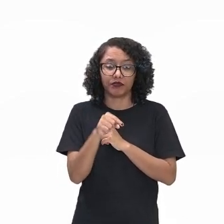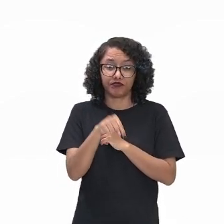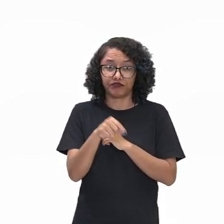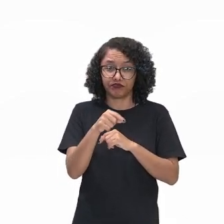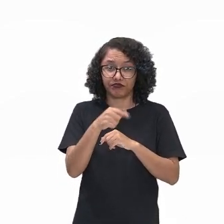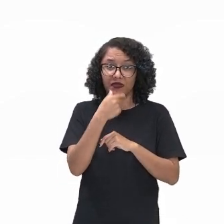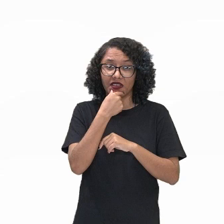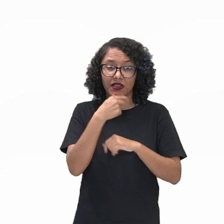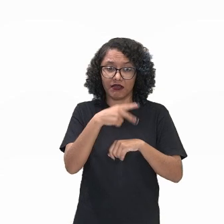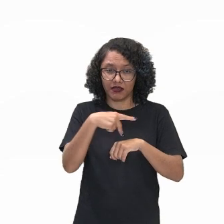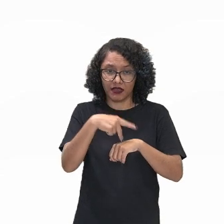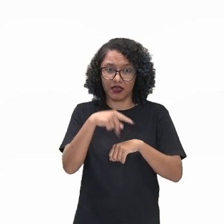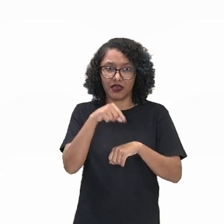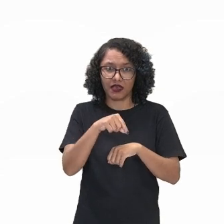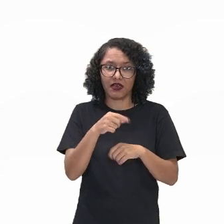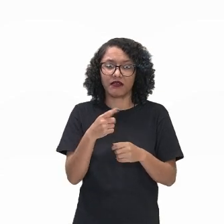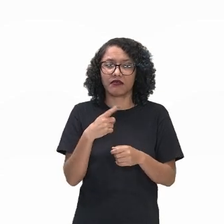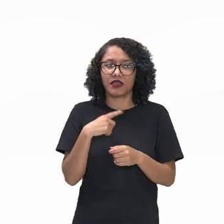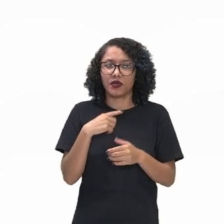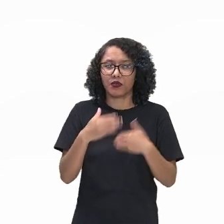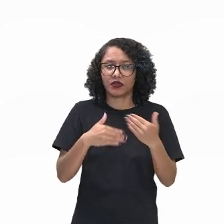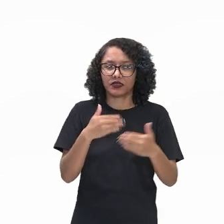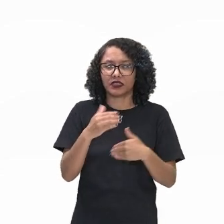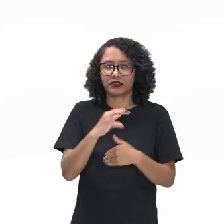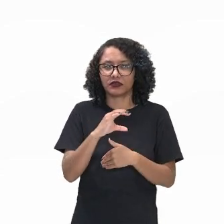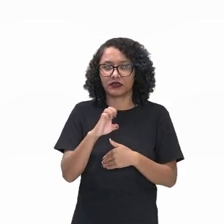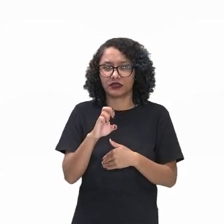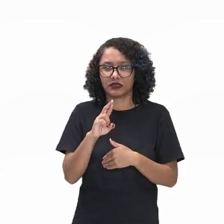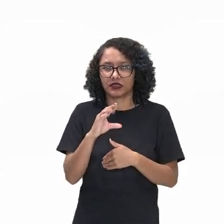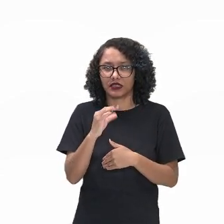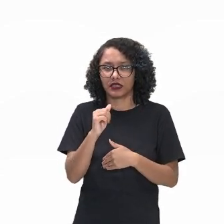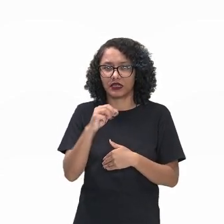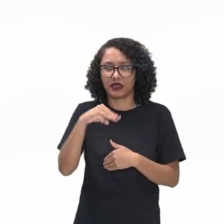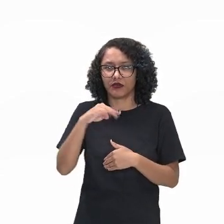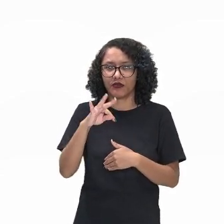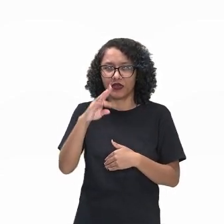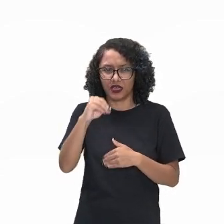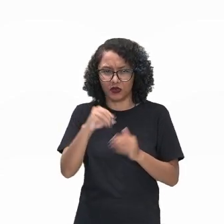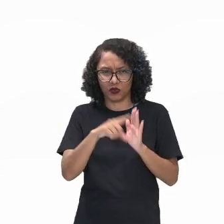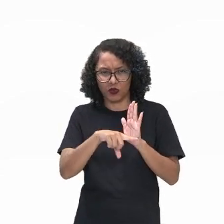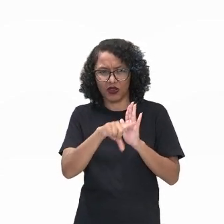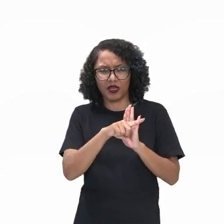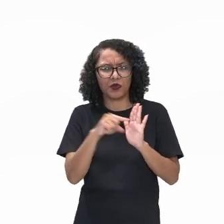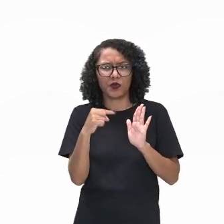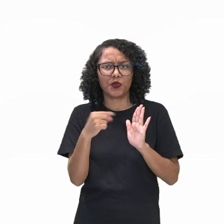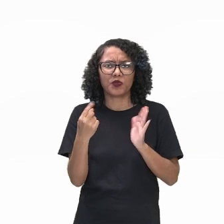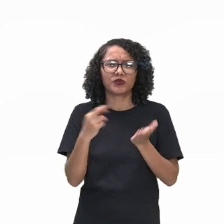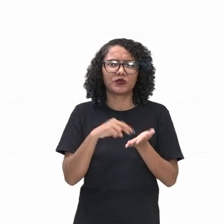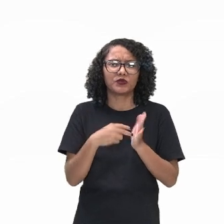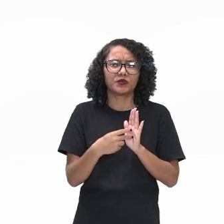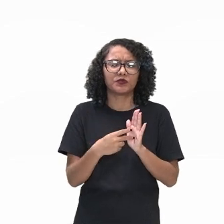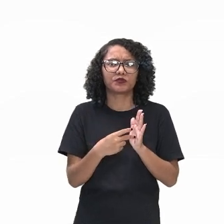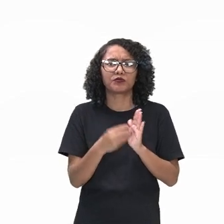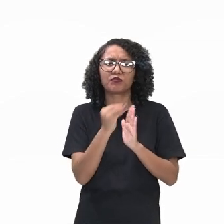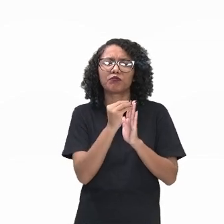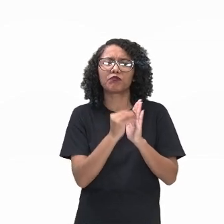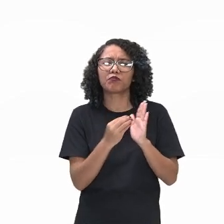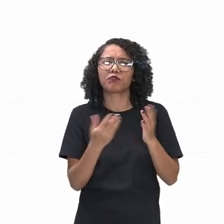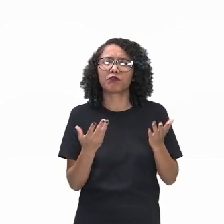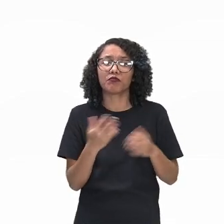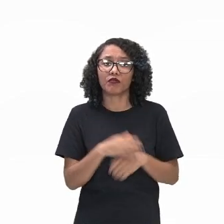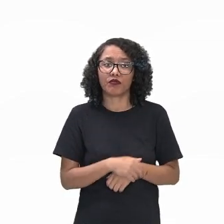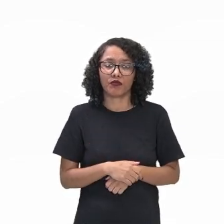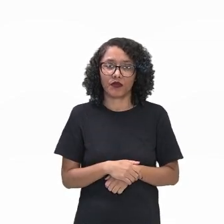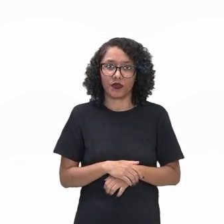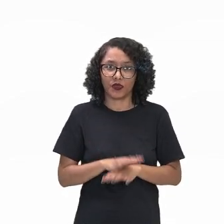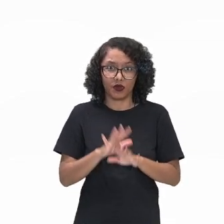de cercamentos, a lei dos cercamentos. Essa lei dizia o seguinte, que as terras comunais, só para a